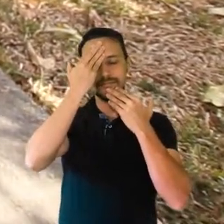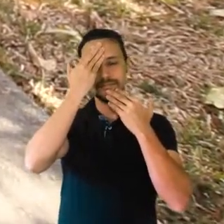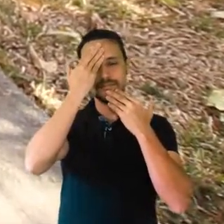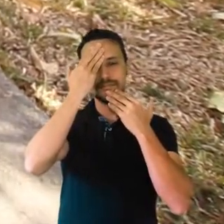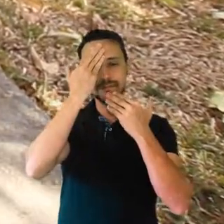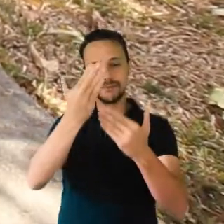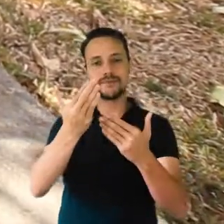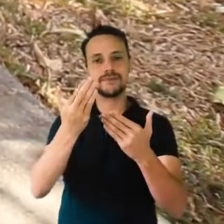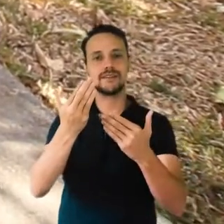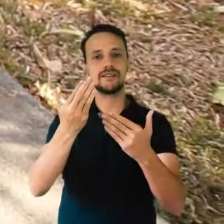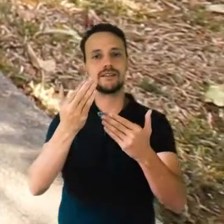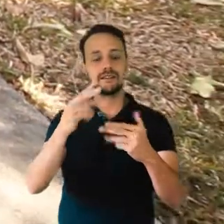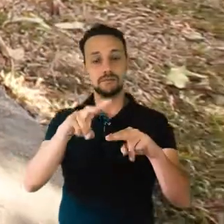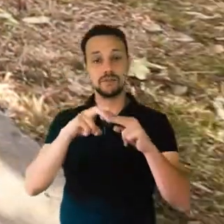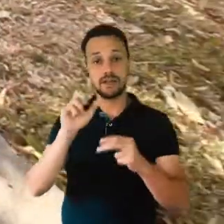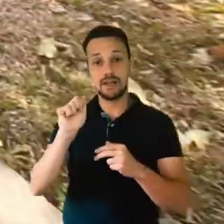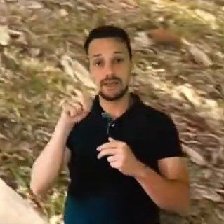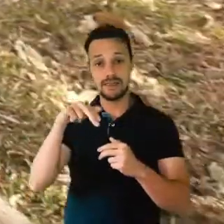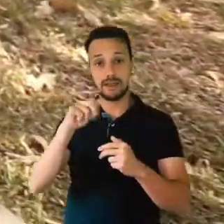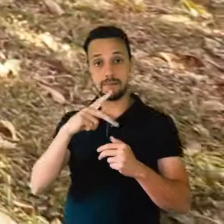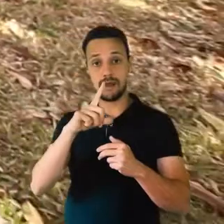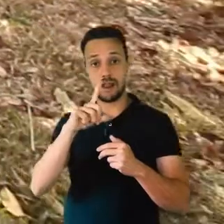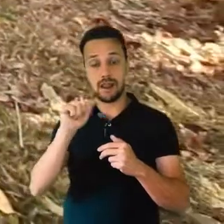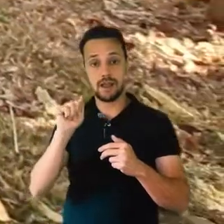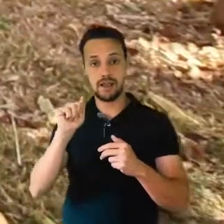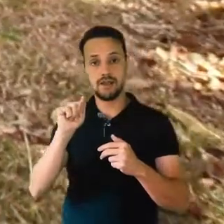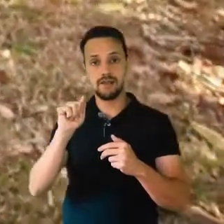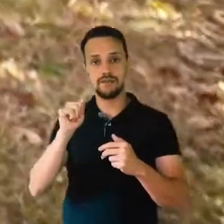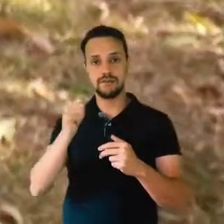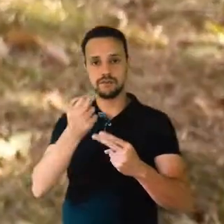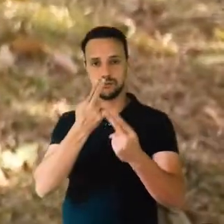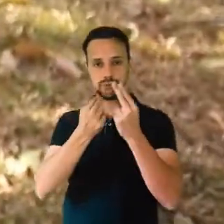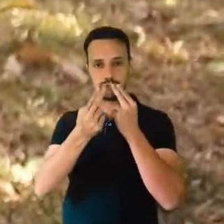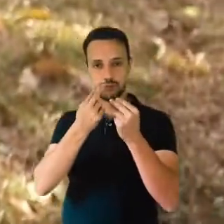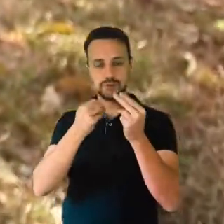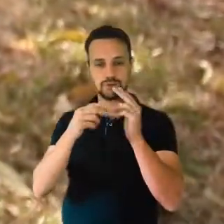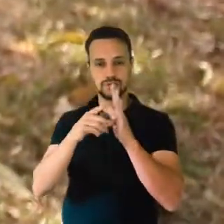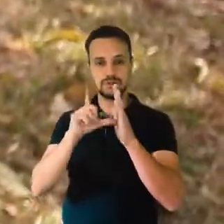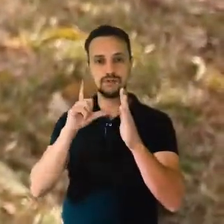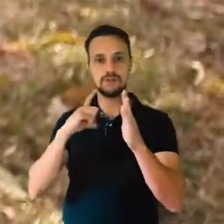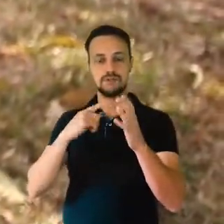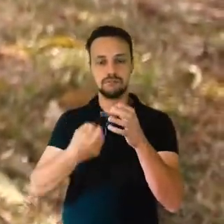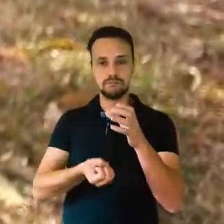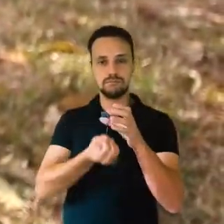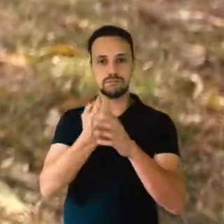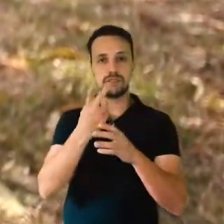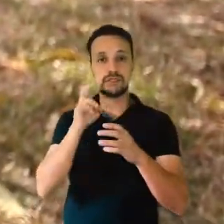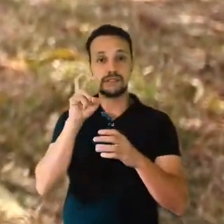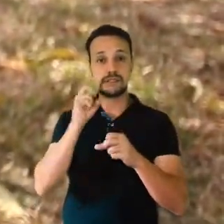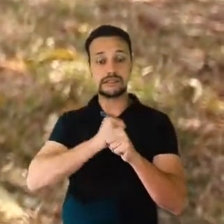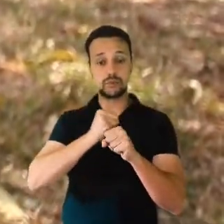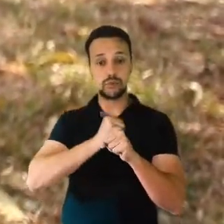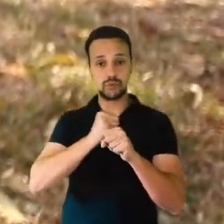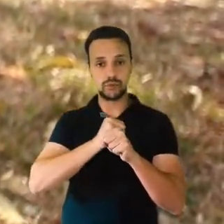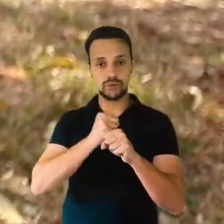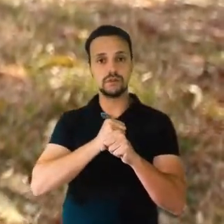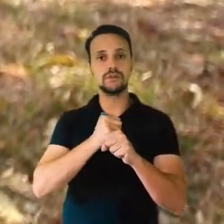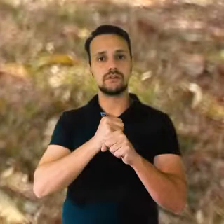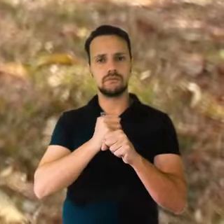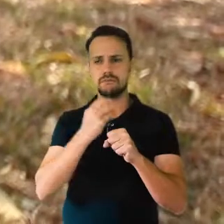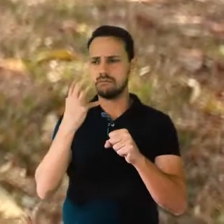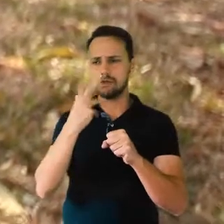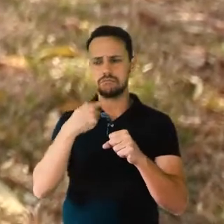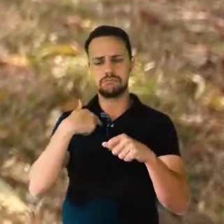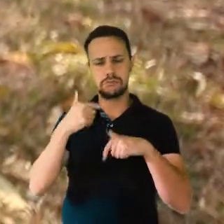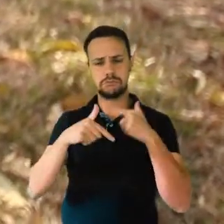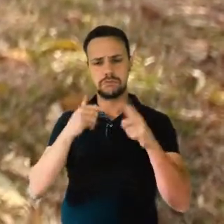gratidão pela Ana Paula, que foi a nutricionista que começou o setor de nutrição e ficou 5 anos aqui, ela